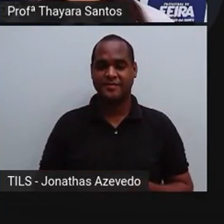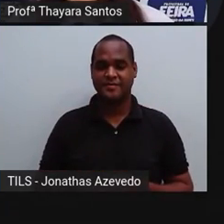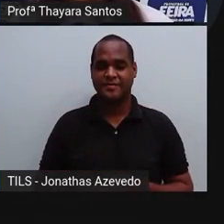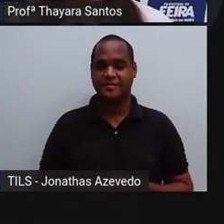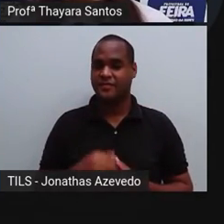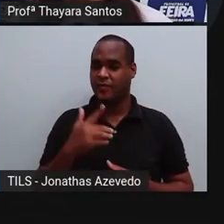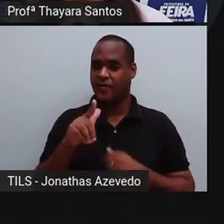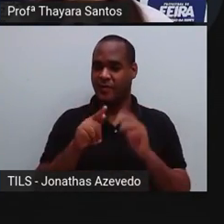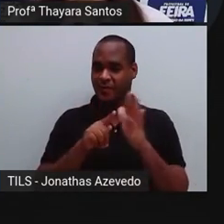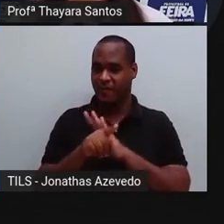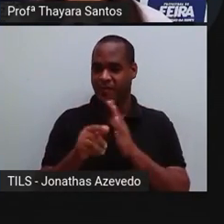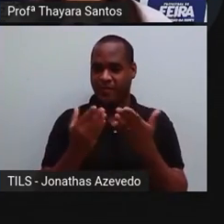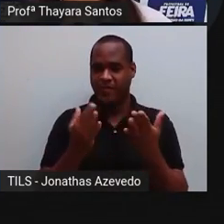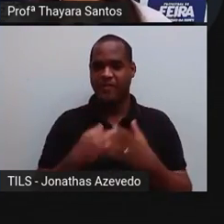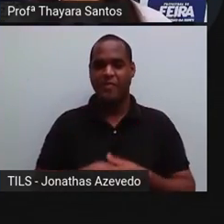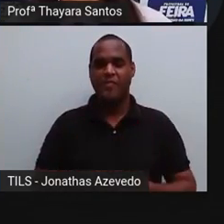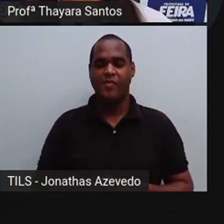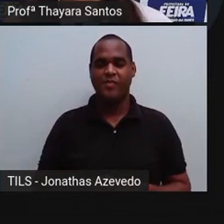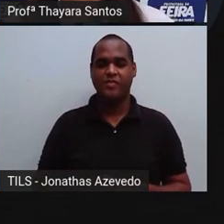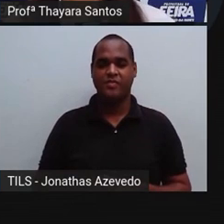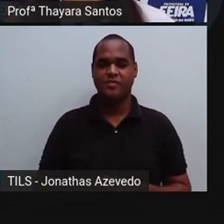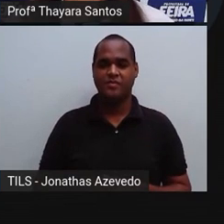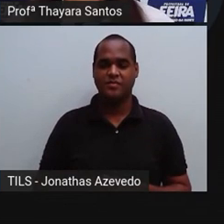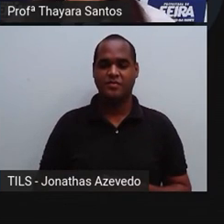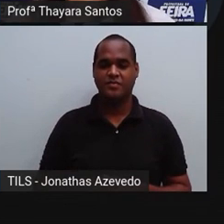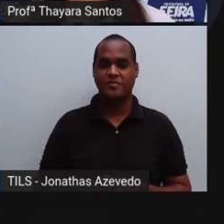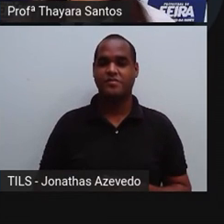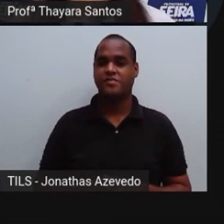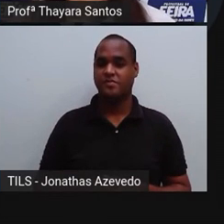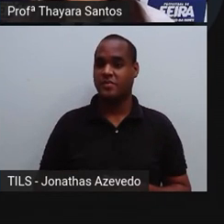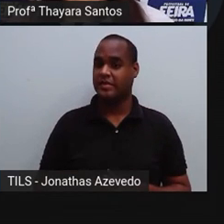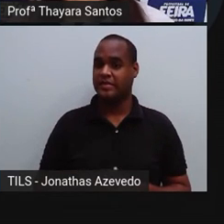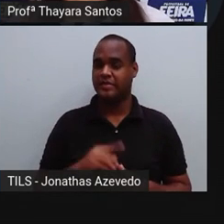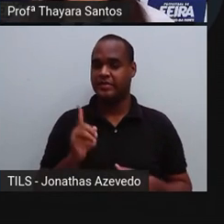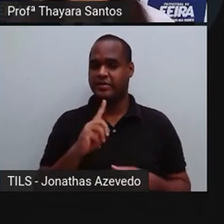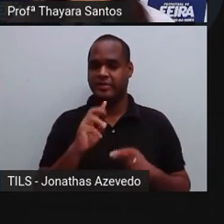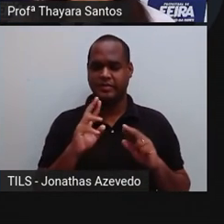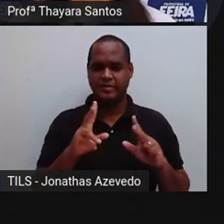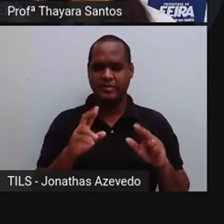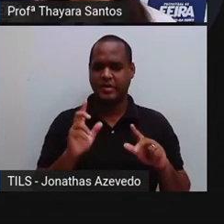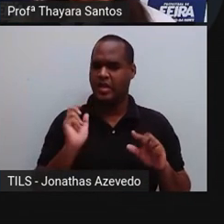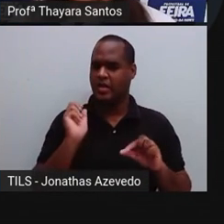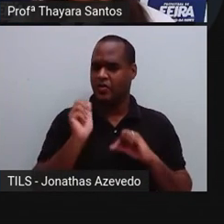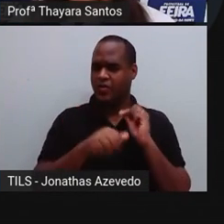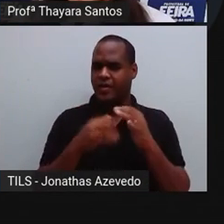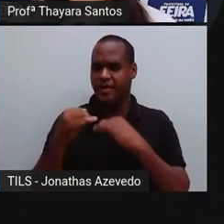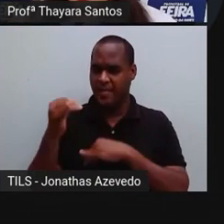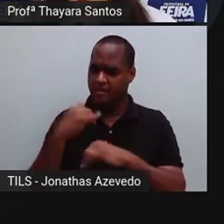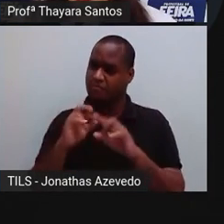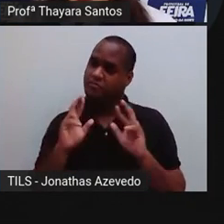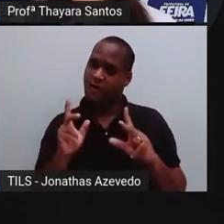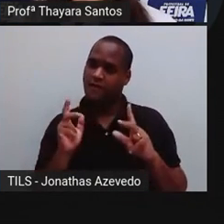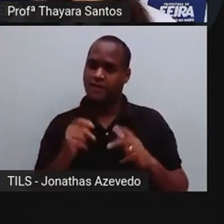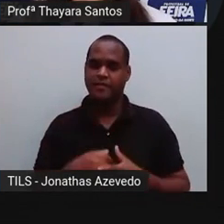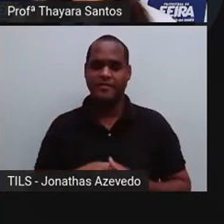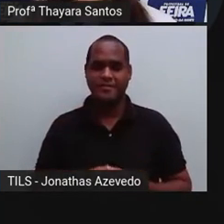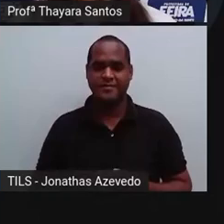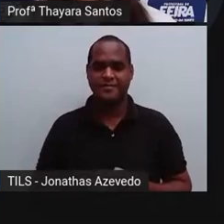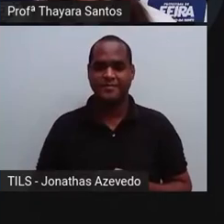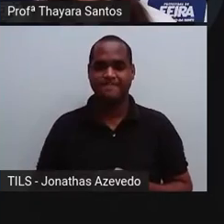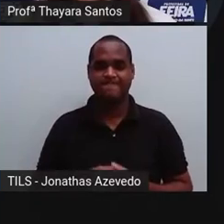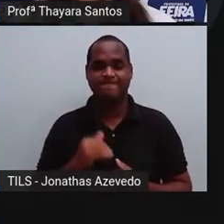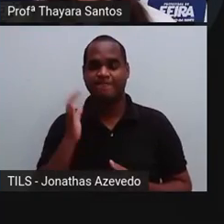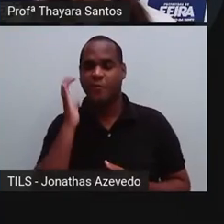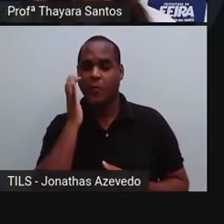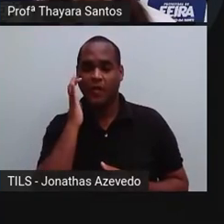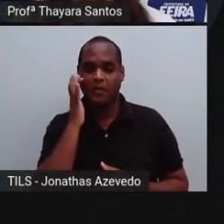Próxima pergunta, bora lá. Não é uma evidência de transformação química da matéria. Vamos lá, eu acho que